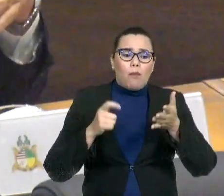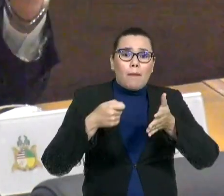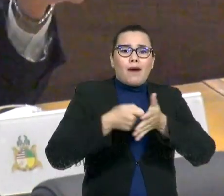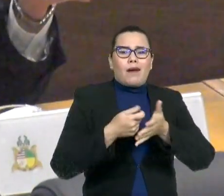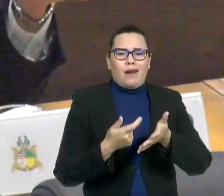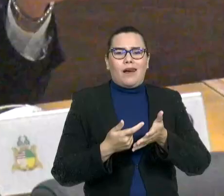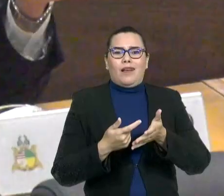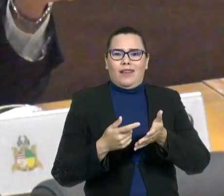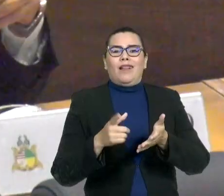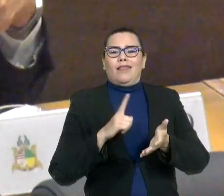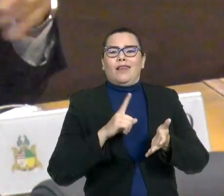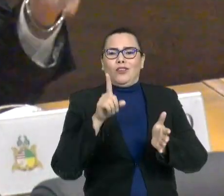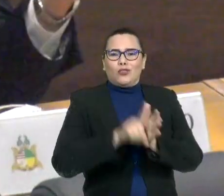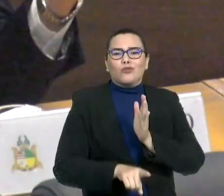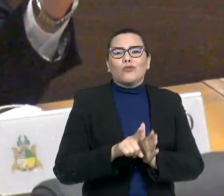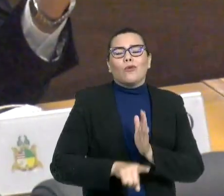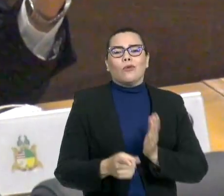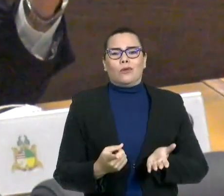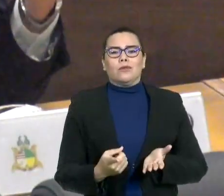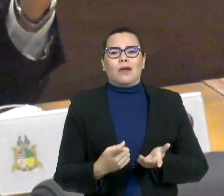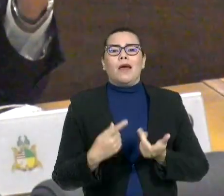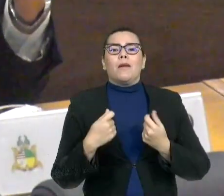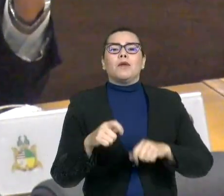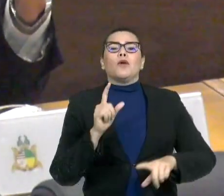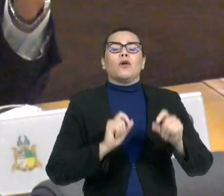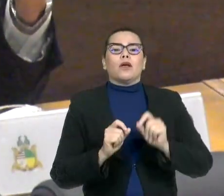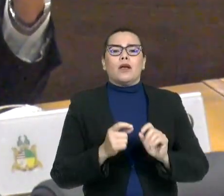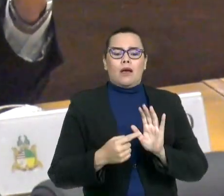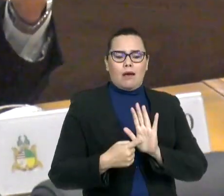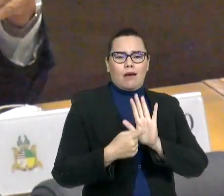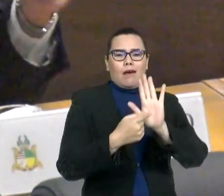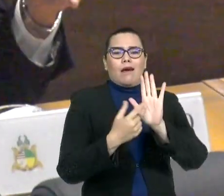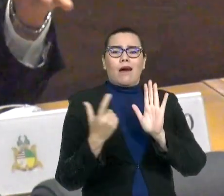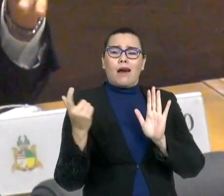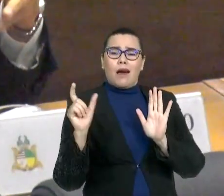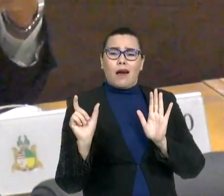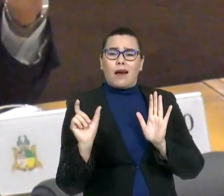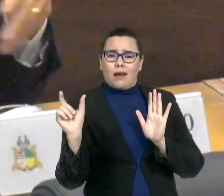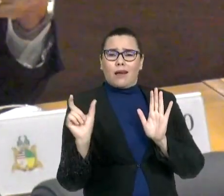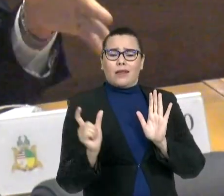teatros, eventos culturais de modo geral. Então,